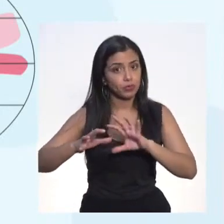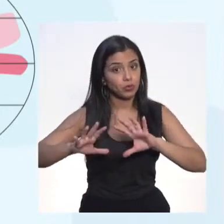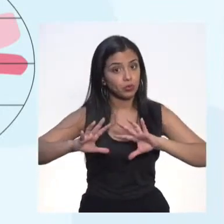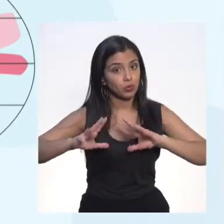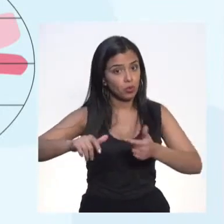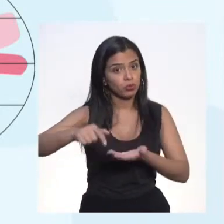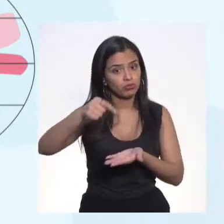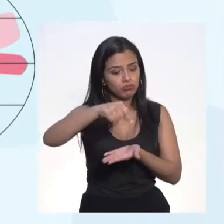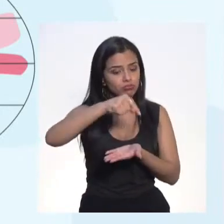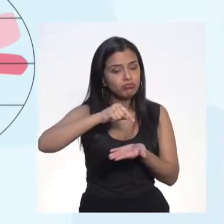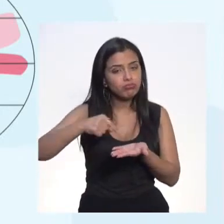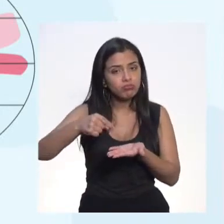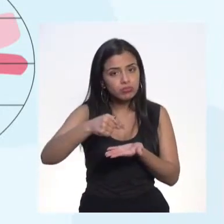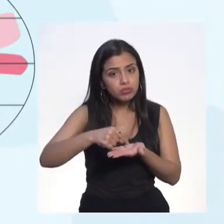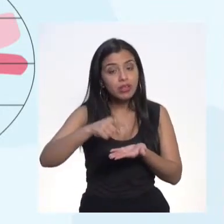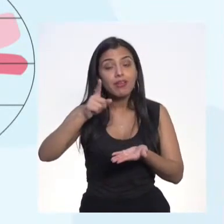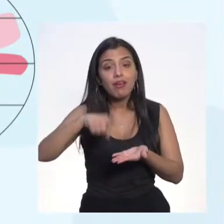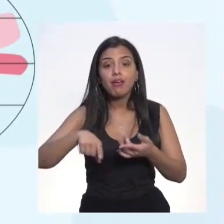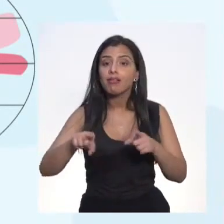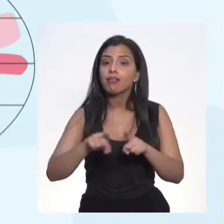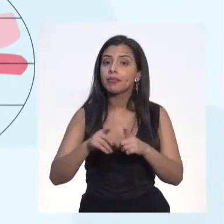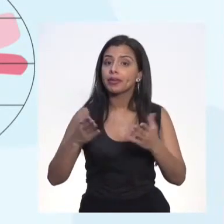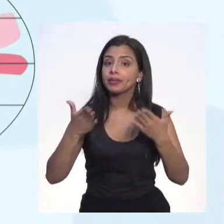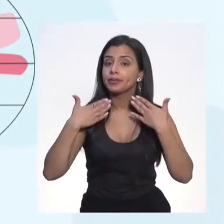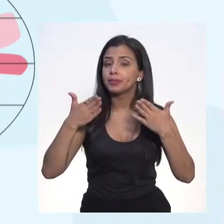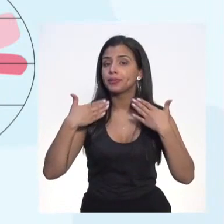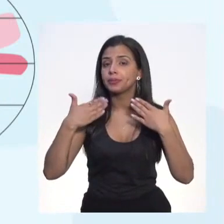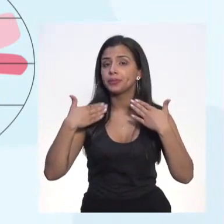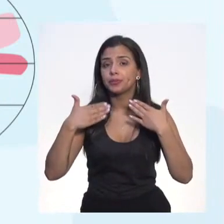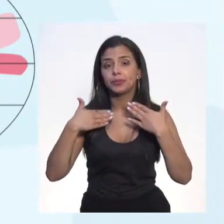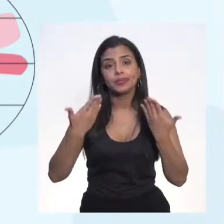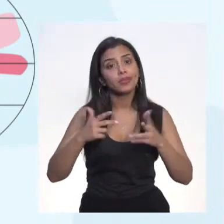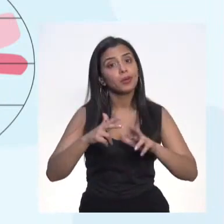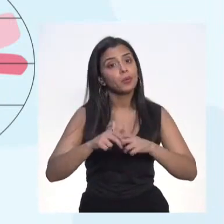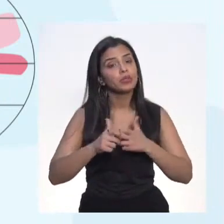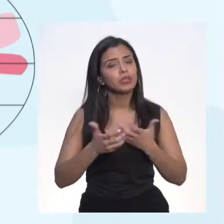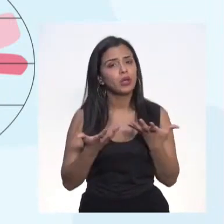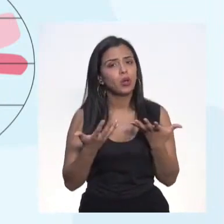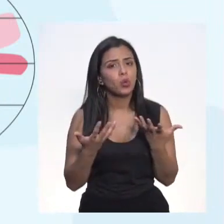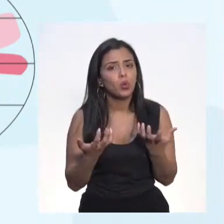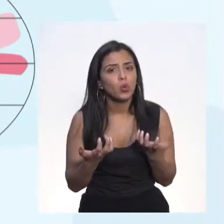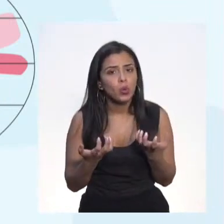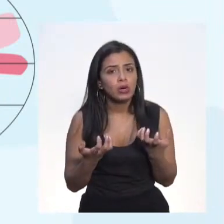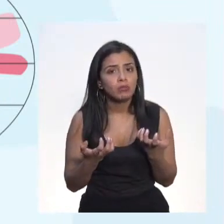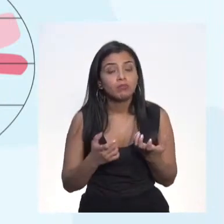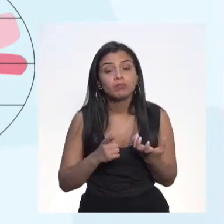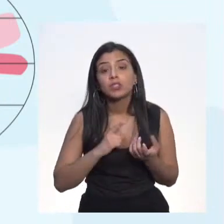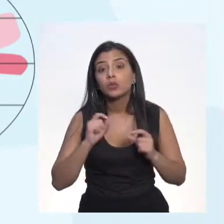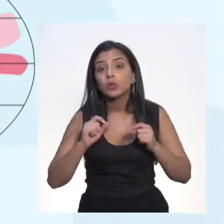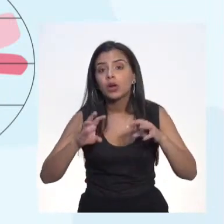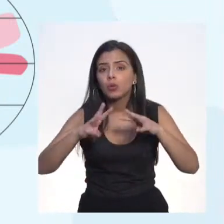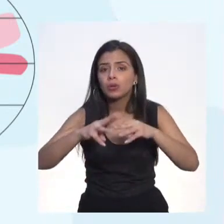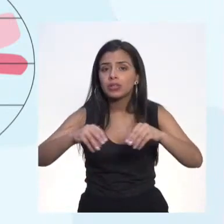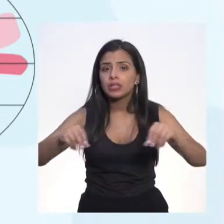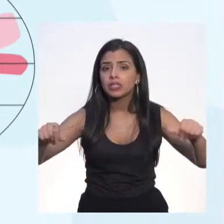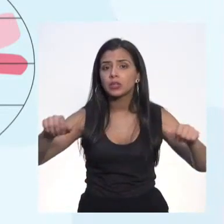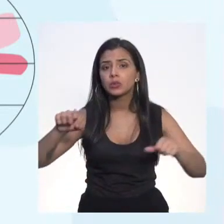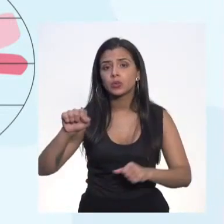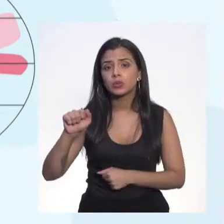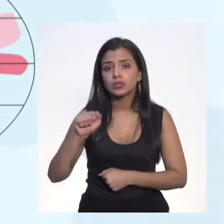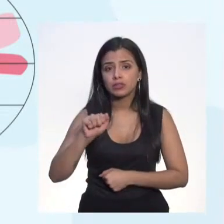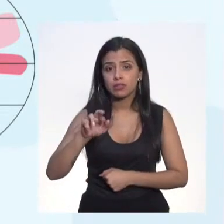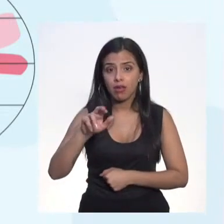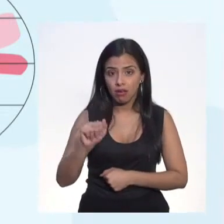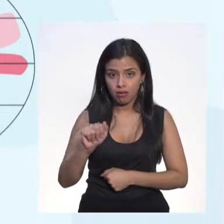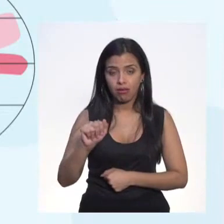daqui, e é tropical. Então, ela é extremamente seca. Tanto é que nessa região nós temos quem? O deserto do Saara. Tá? Como